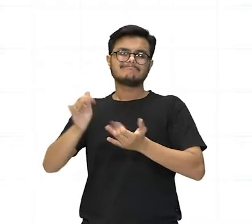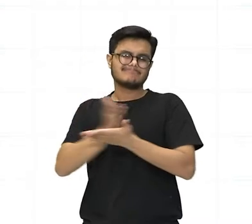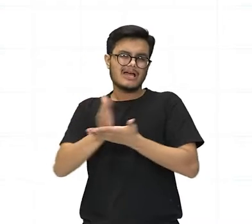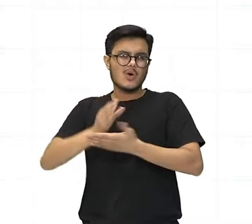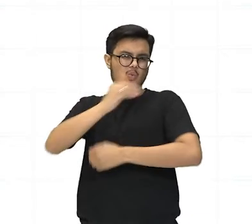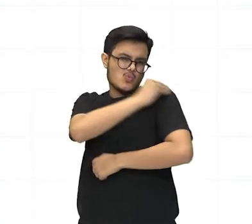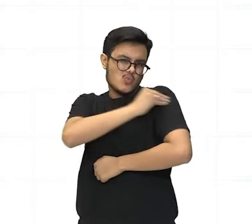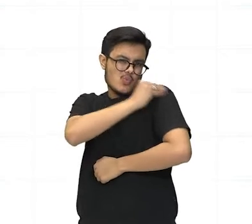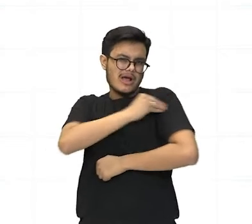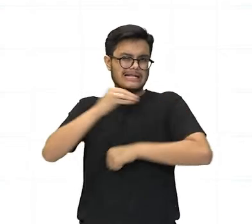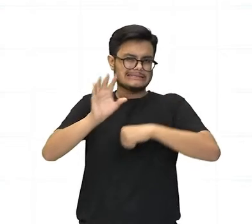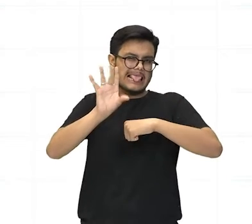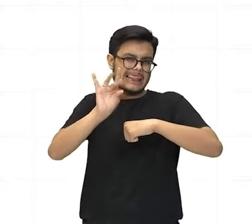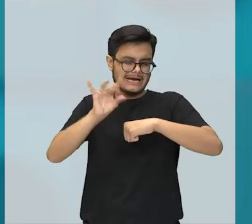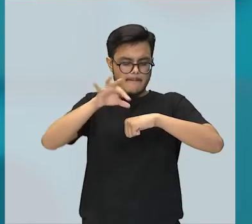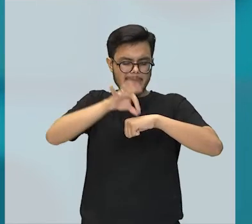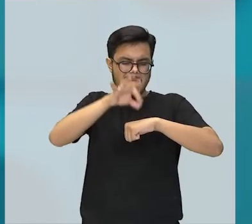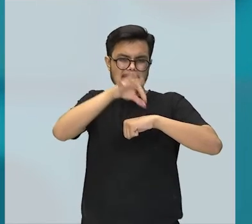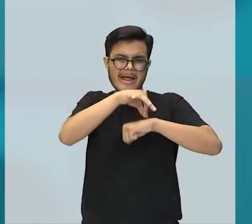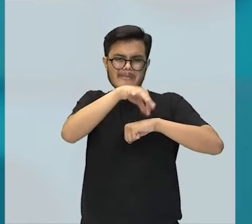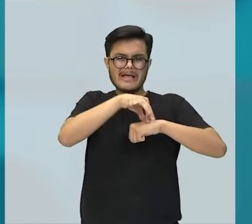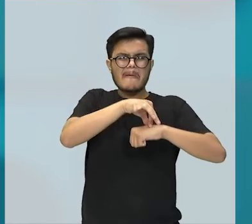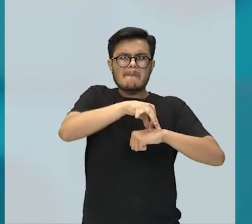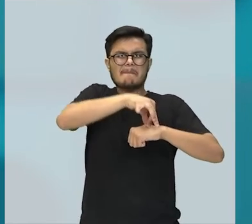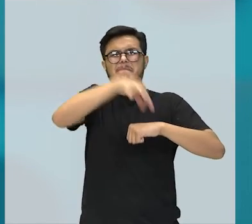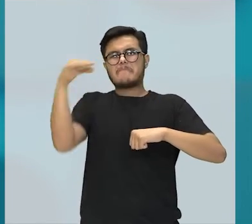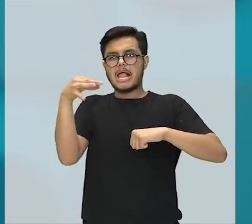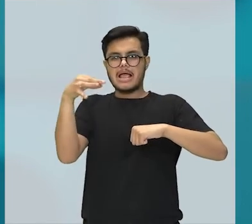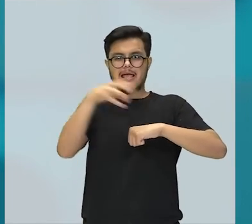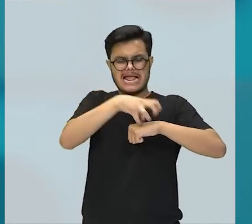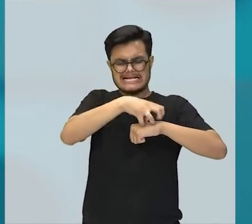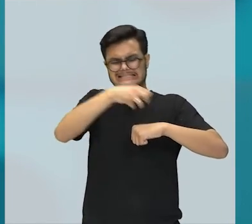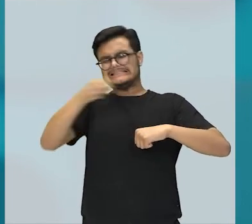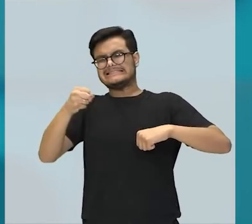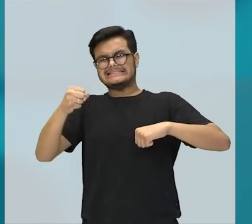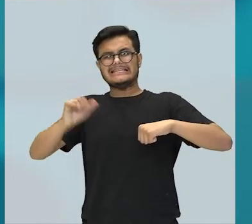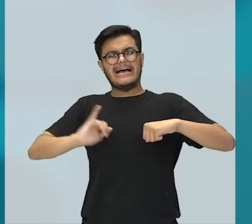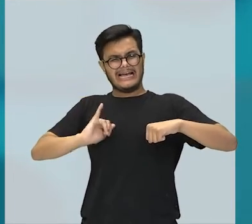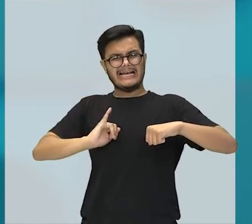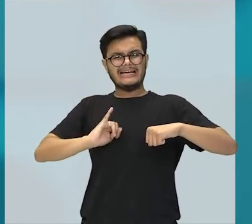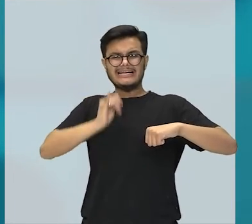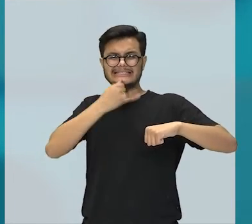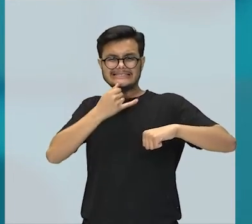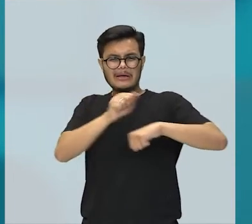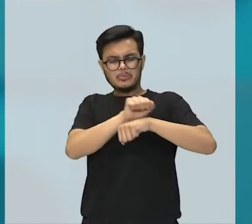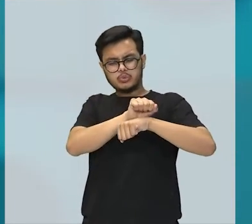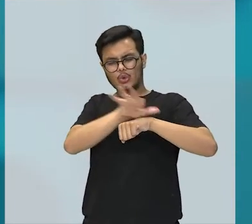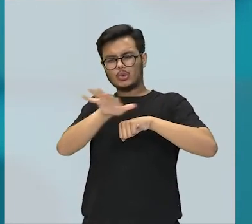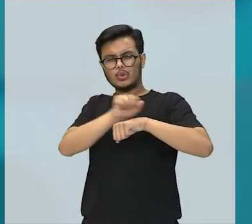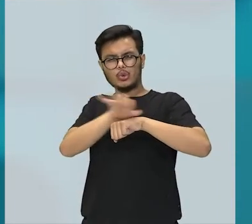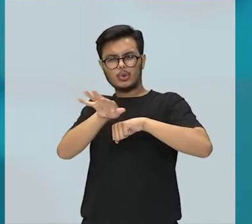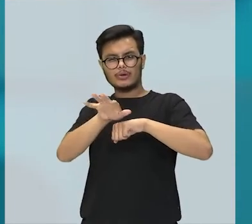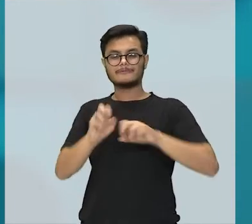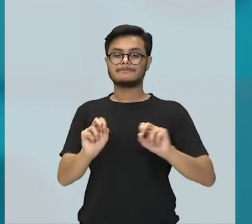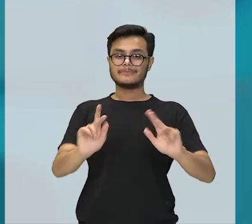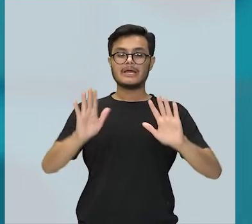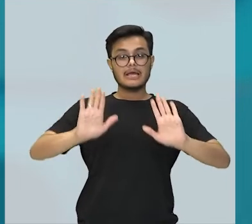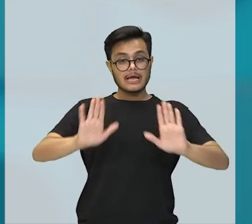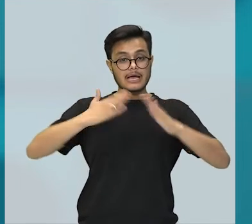pelinhos, cola no ferimento e aí quando você vai retirar, pode ser que sangre ainda mais, tá